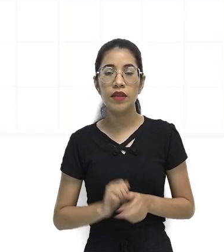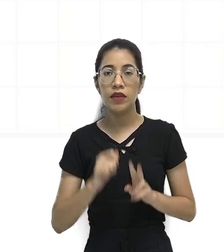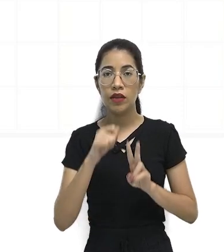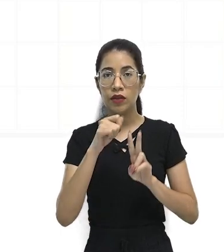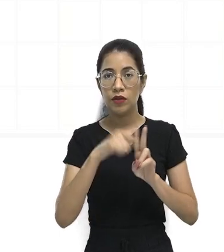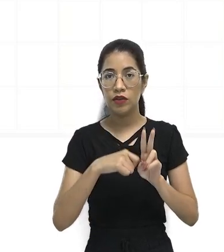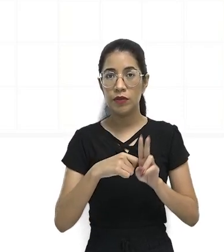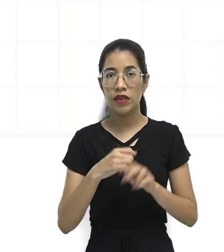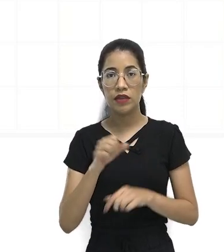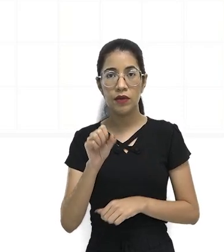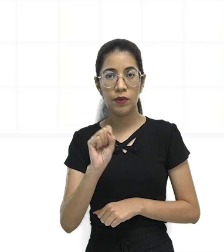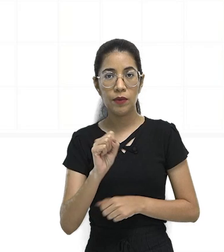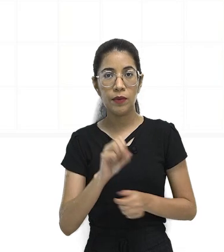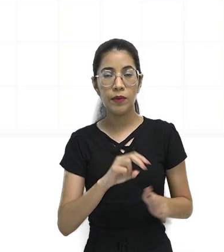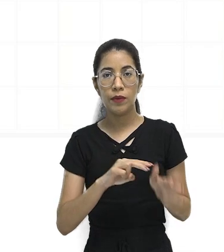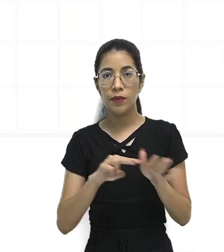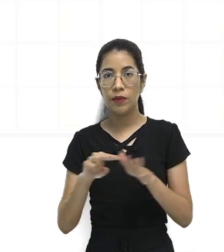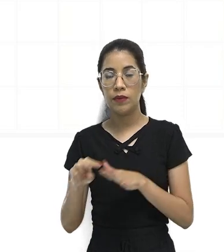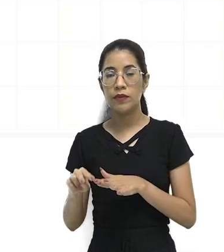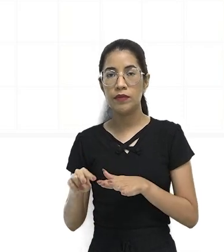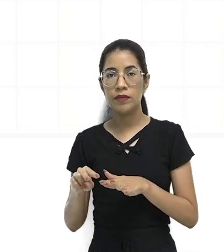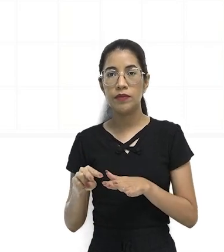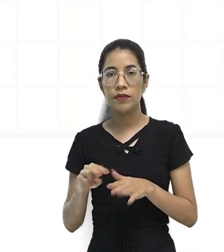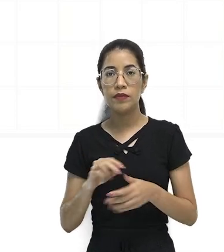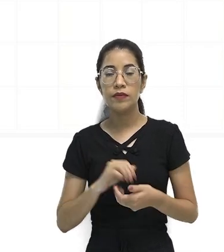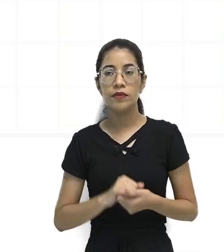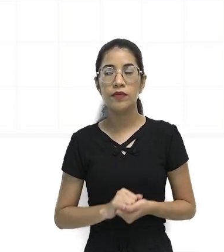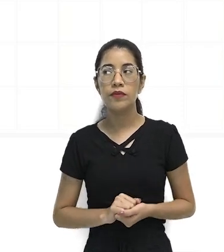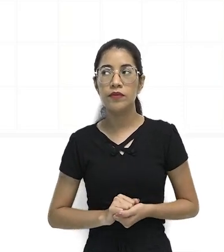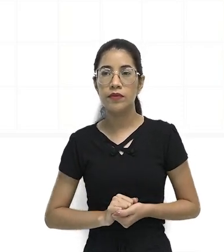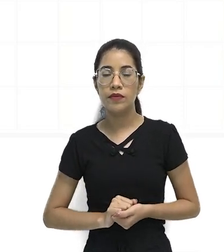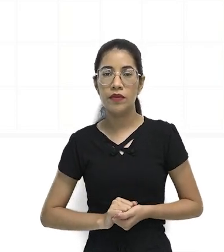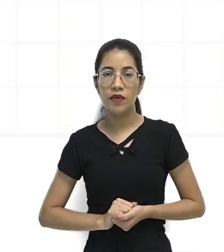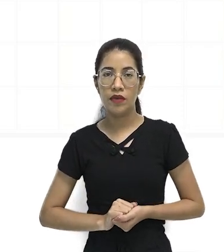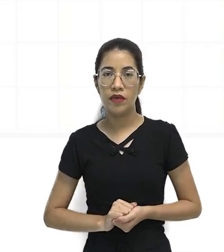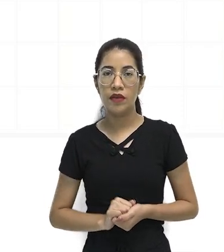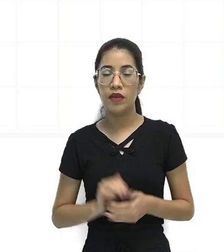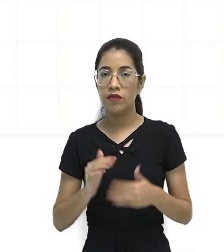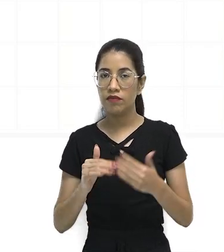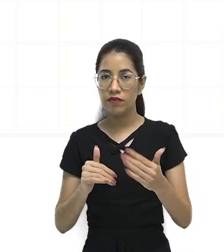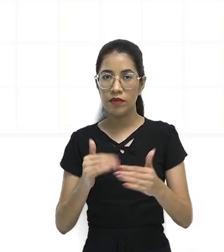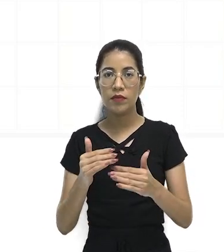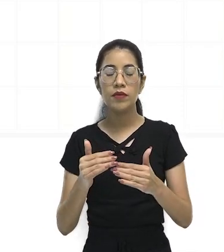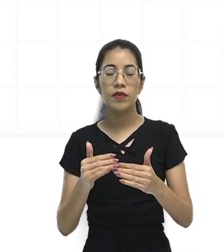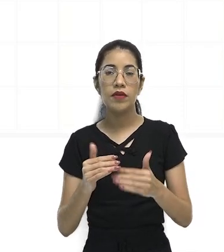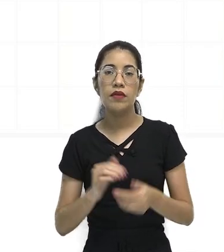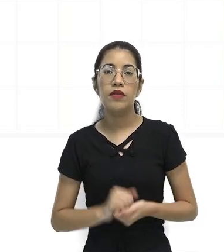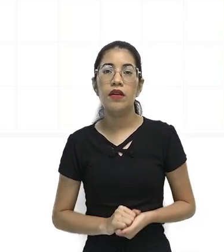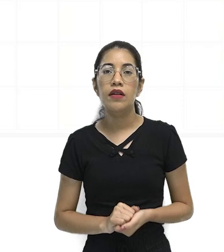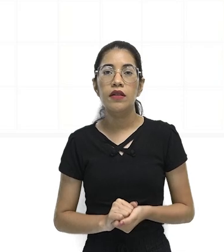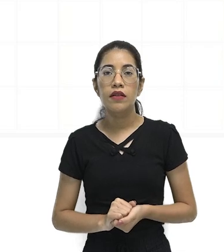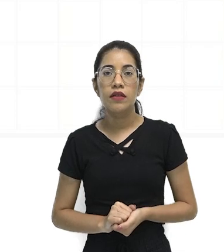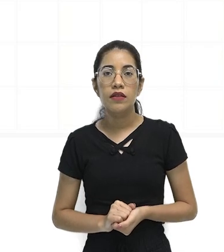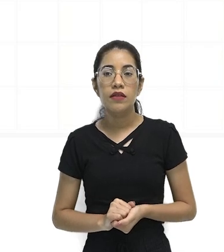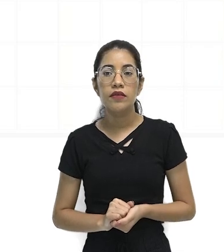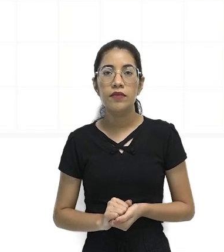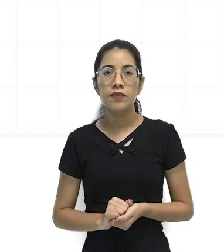8 semanas. Tá? E assim sucessivamente.